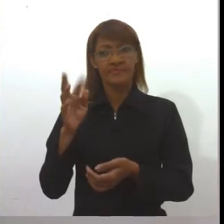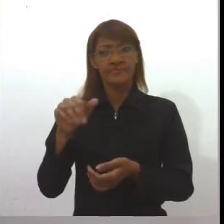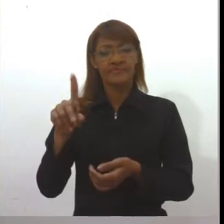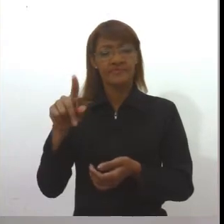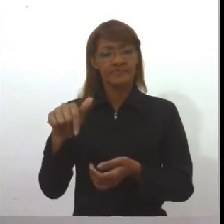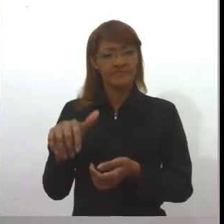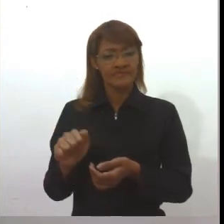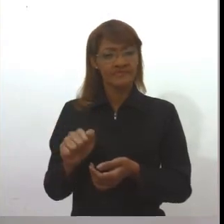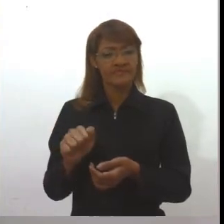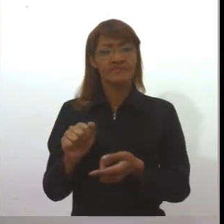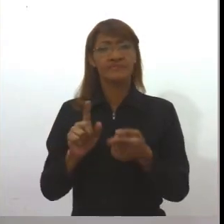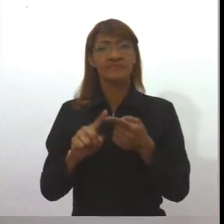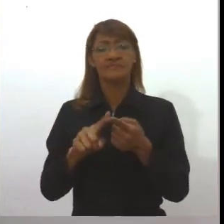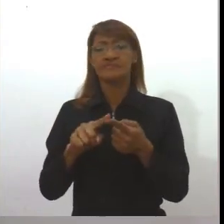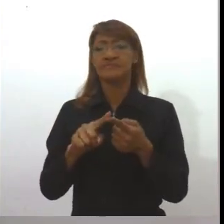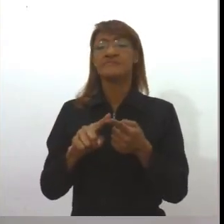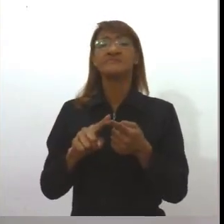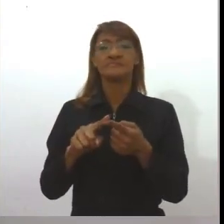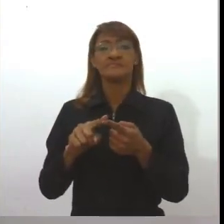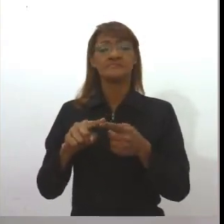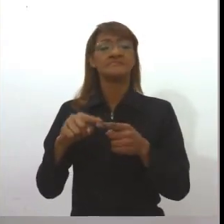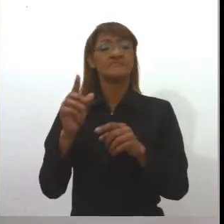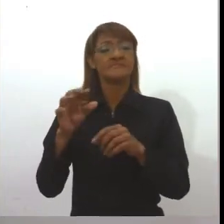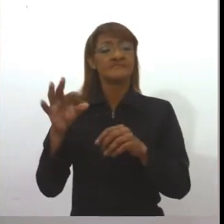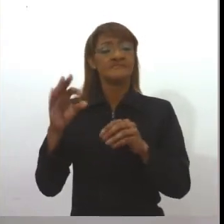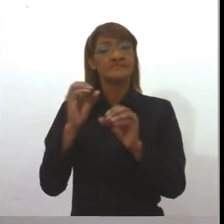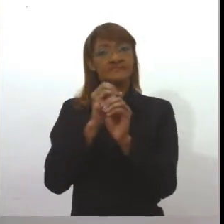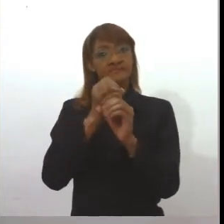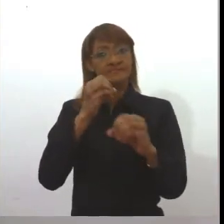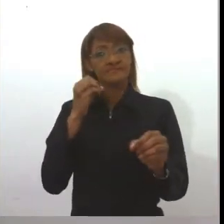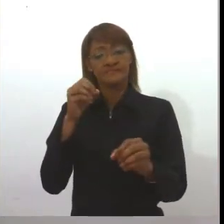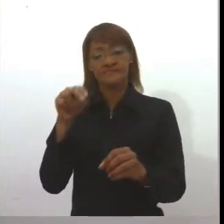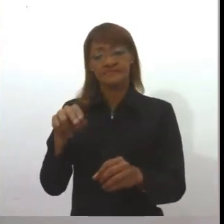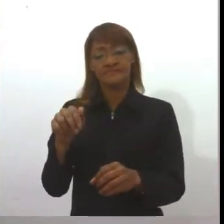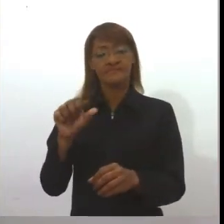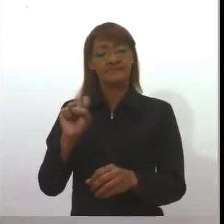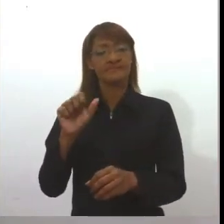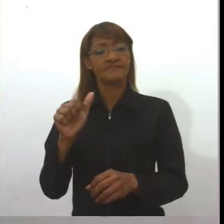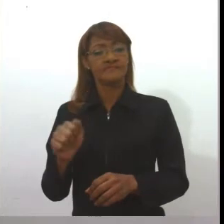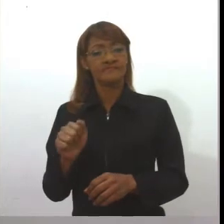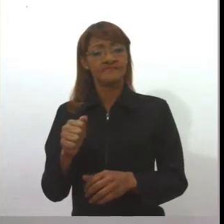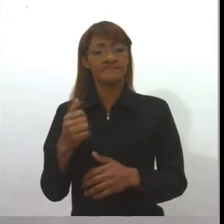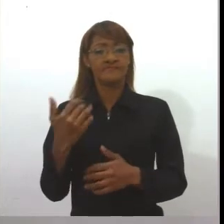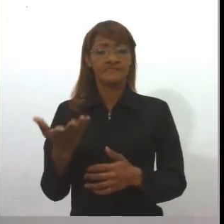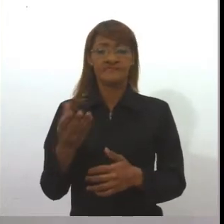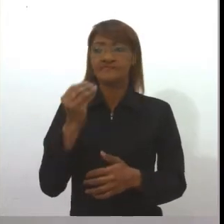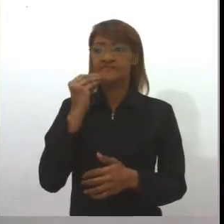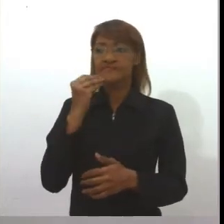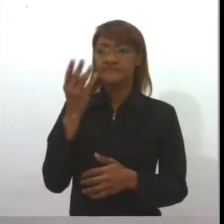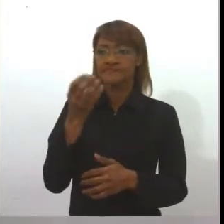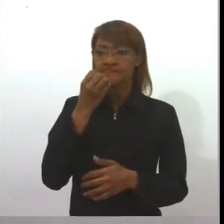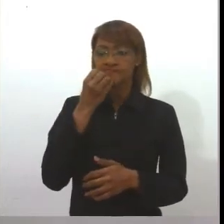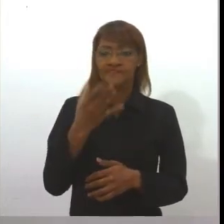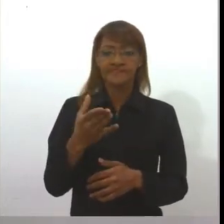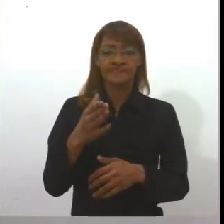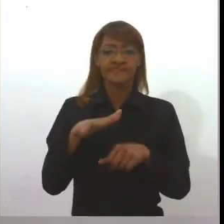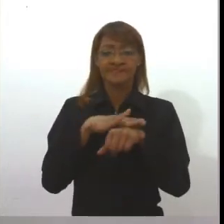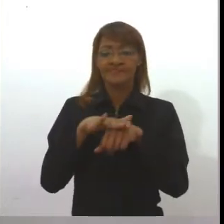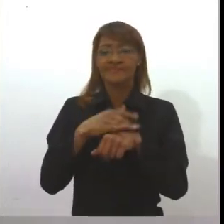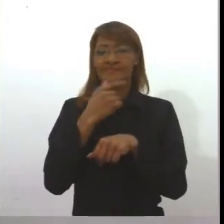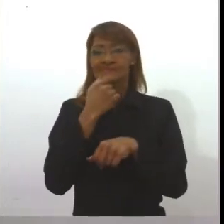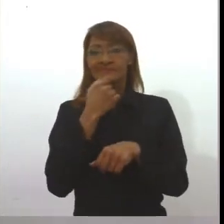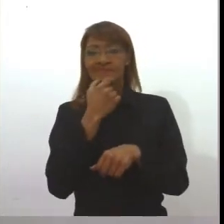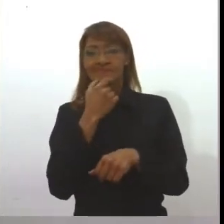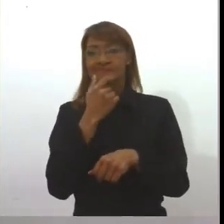engenheira da NASA. Então eles vão estar interagindo aí com esse universo, além de estarem tendo a oportunidade de praticar o inglês, conversar com pessoas aí de